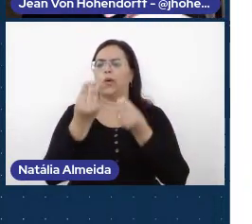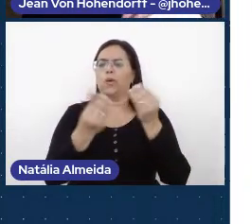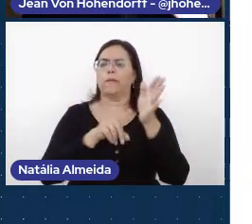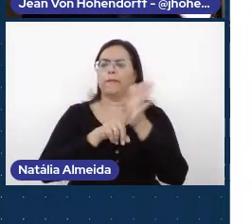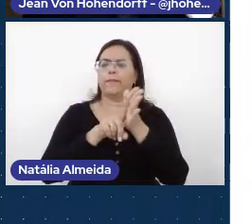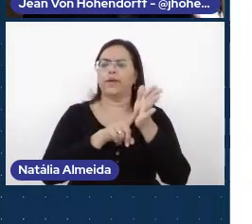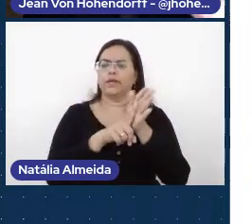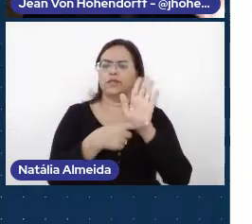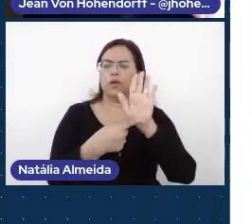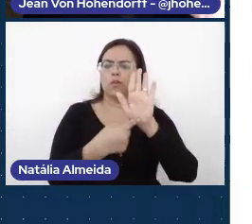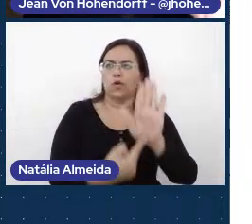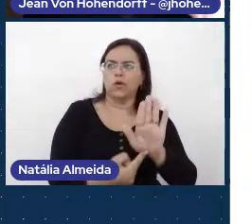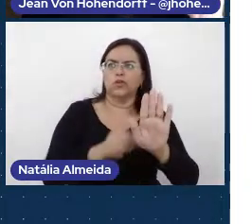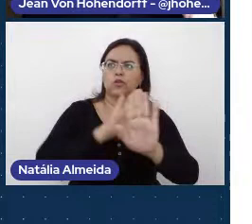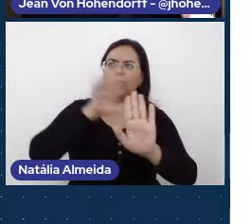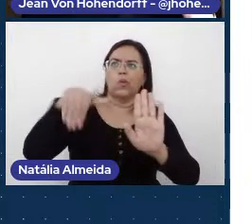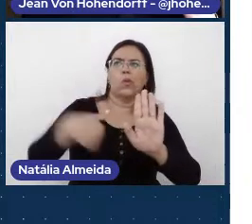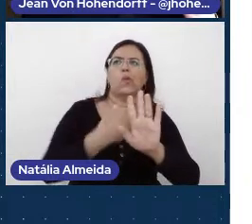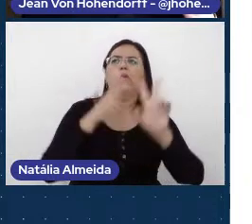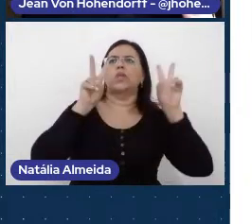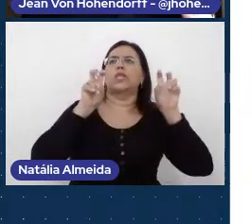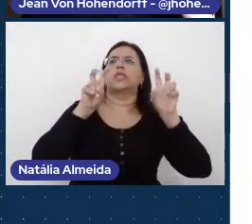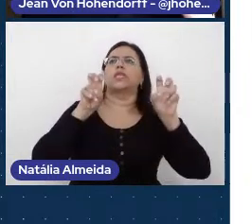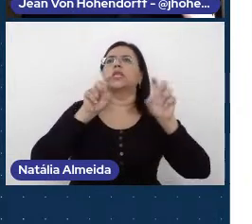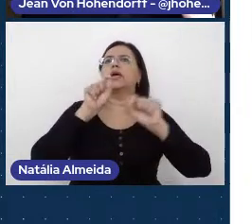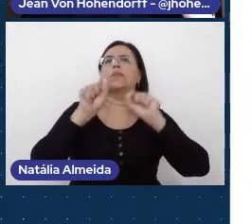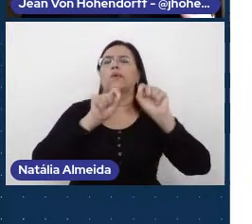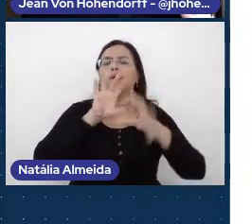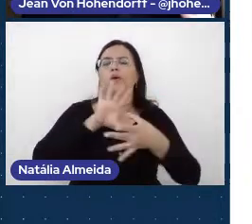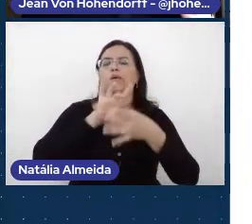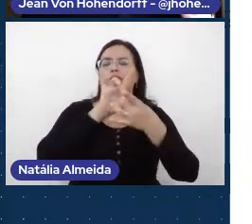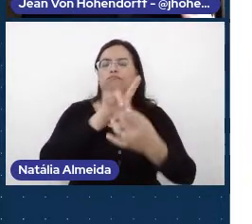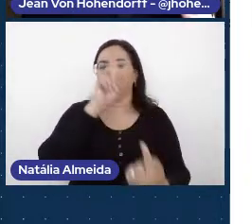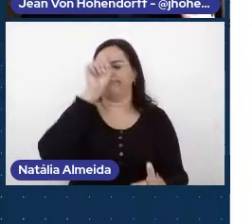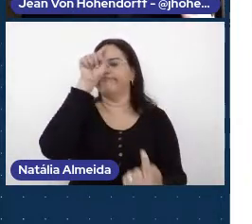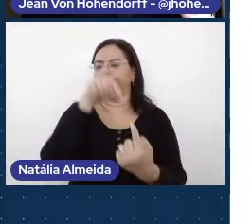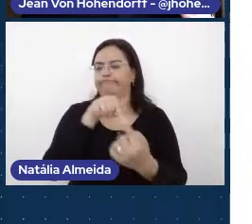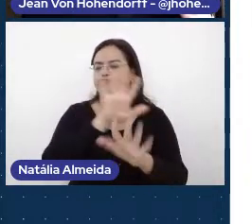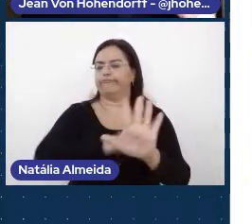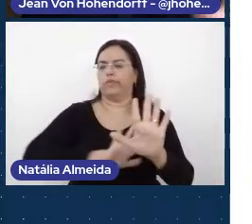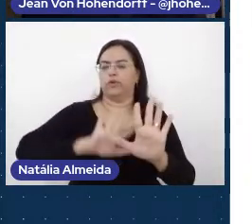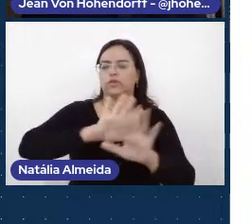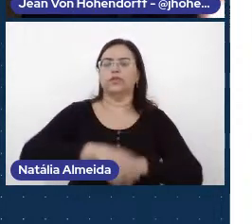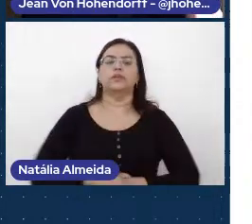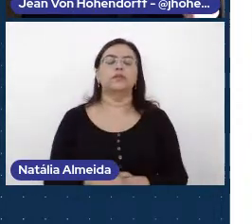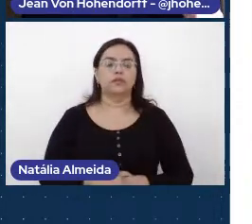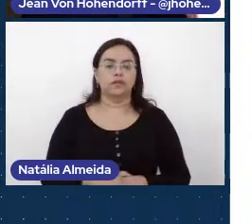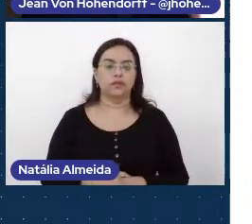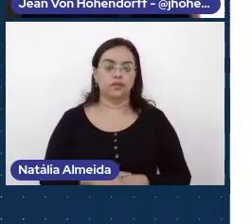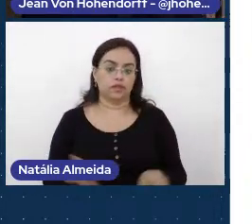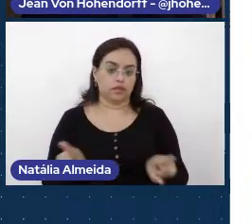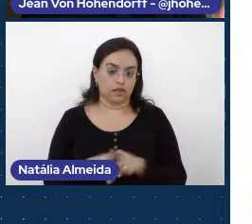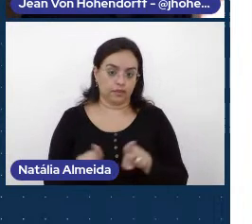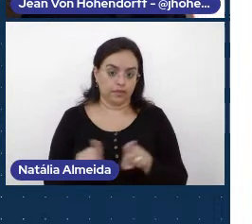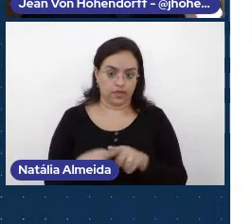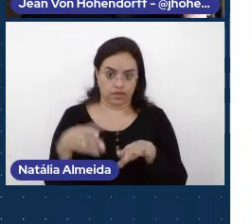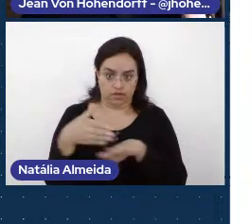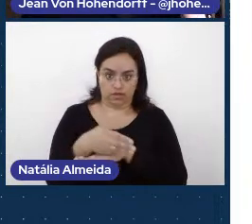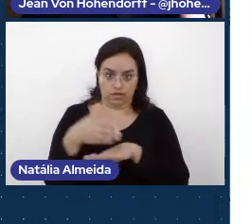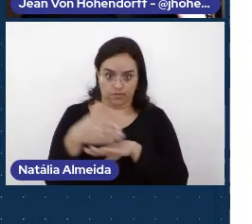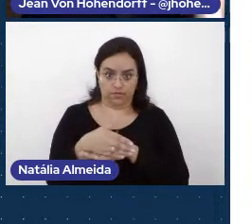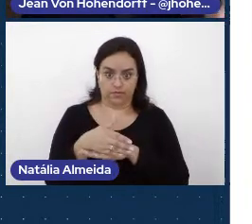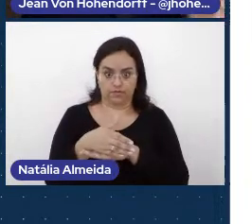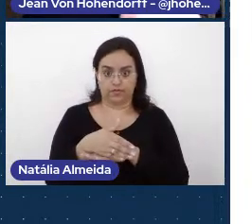construtivista, feminista, enfim, todos os paradigmas possíveis. Nos participantes, eu trago o número